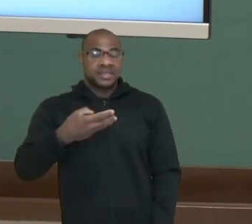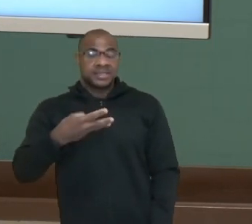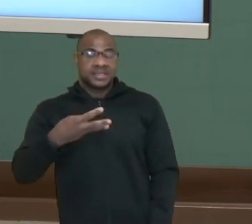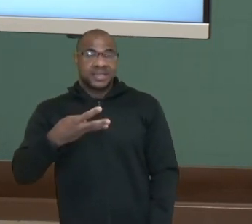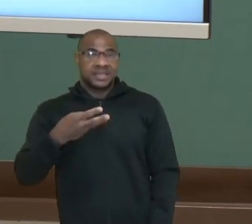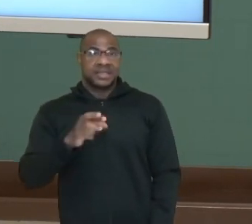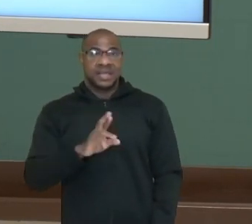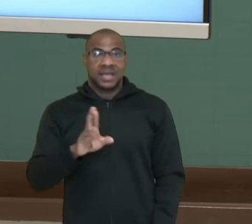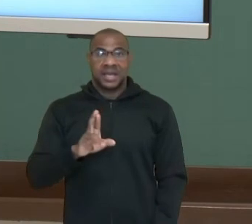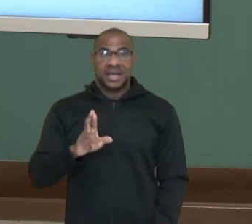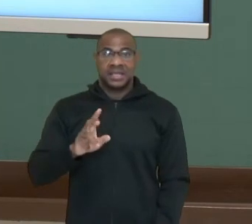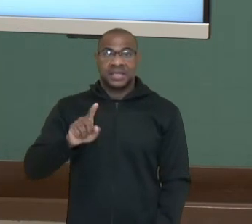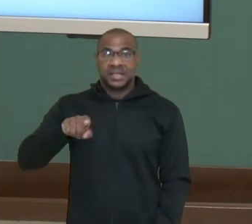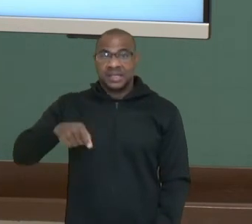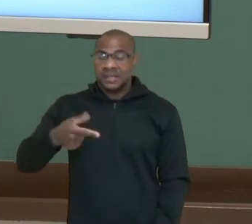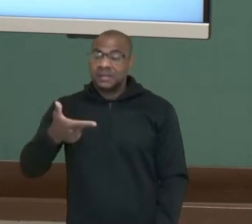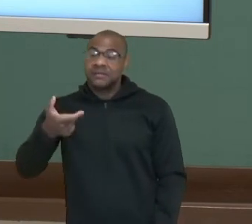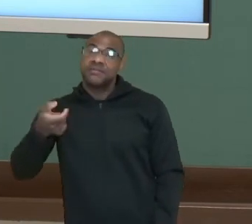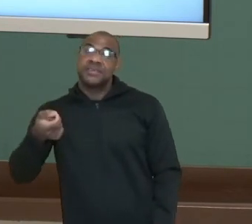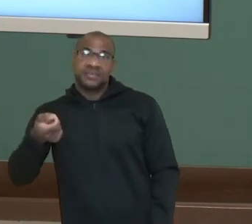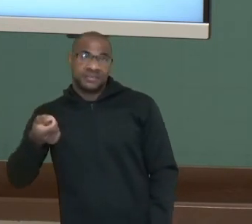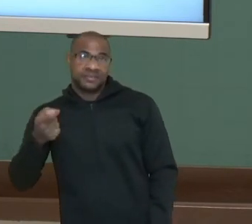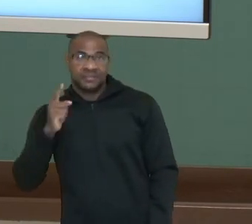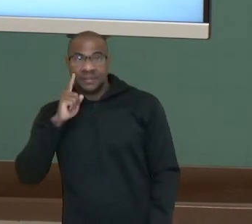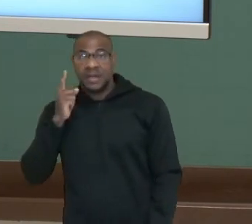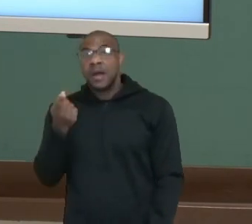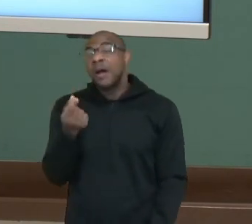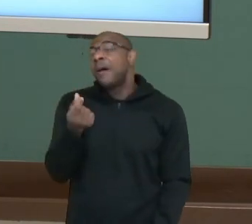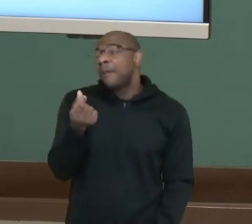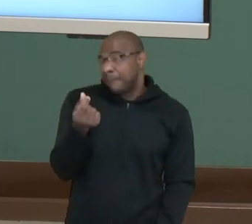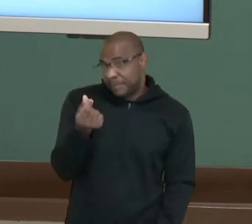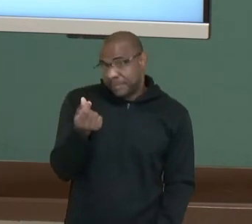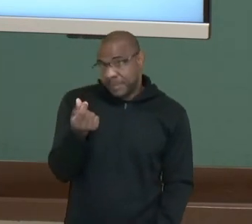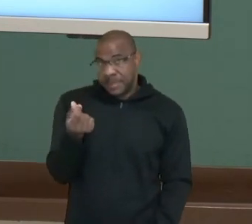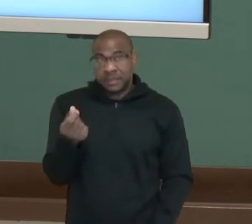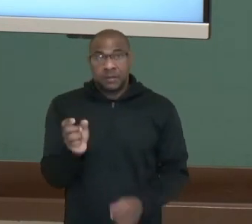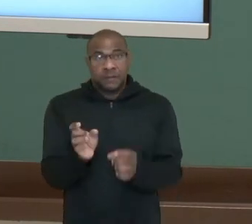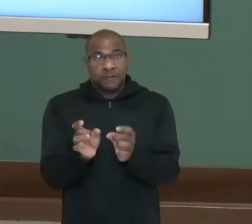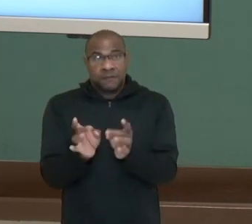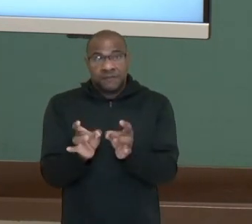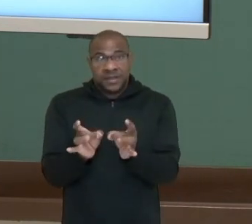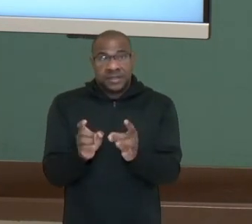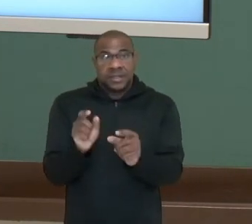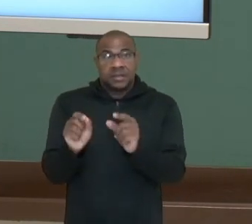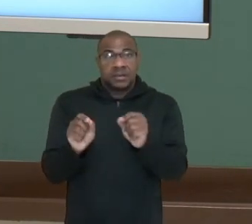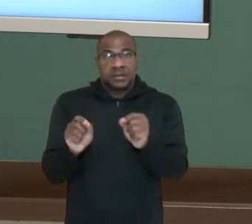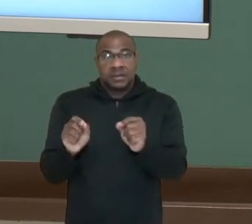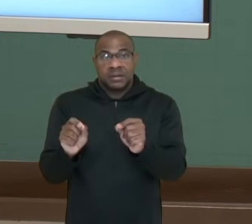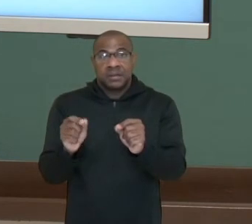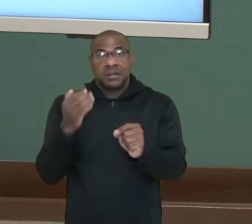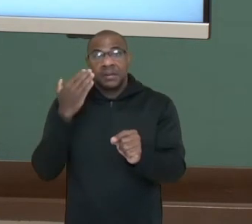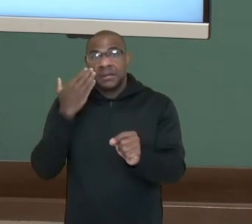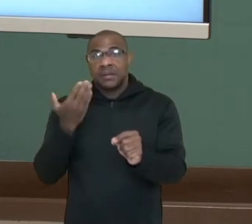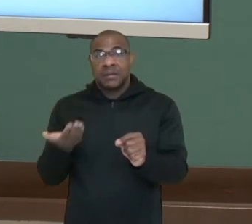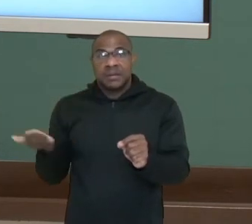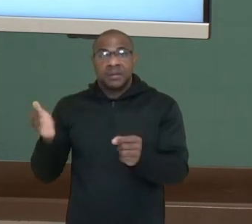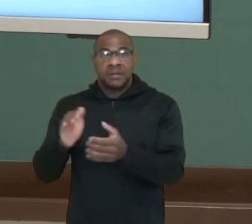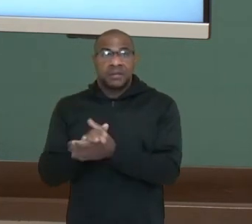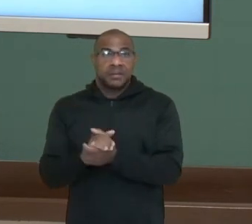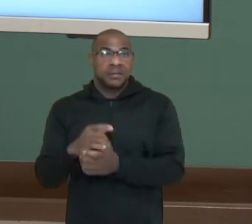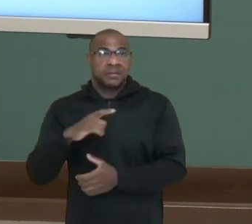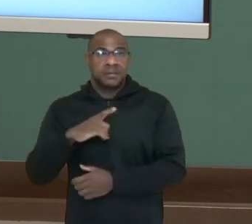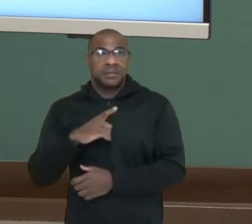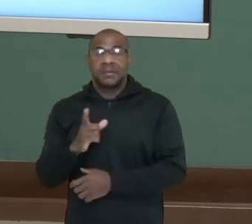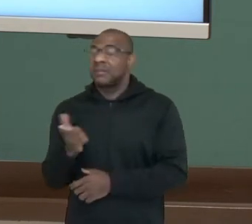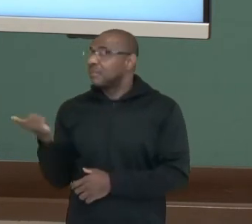R$13,20, tá bom? Então, o preço de venda, aqui deu uma engatada, o preço de venda de um produto